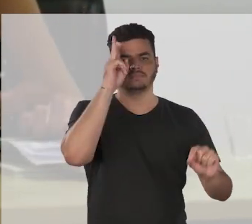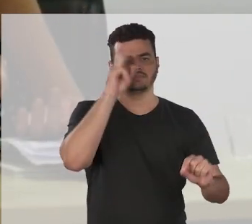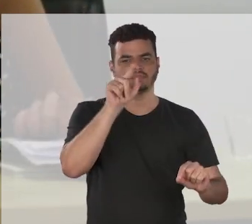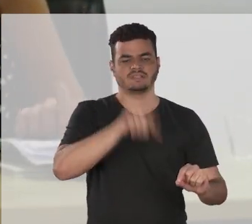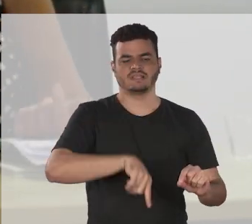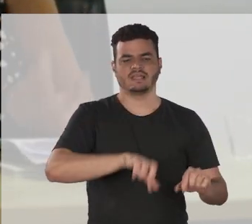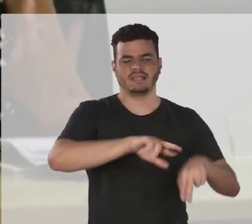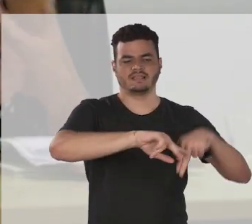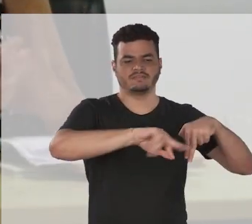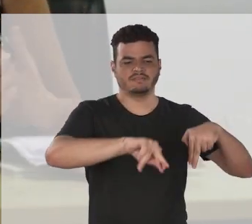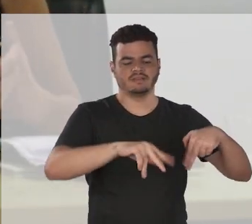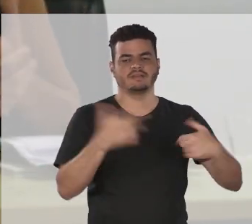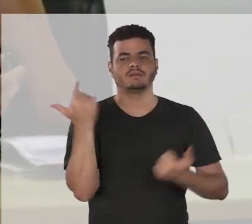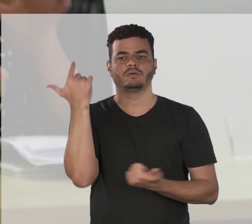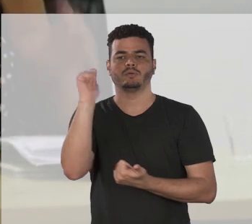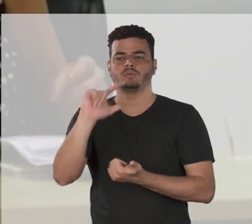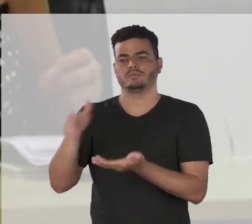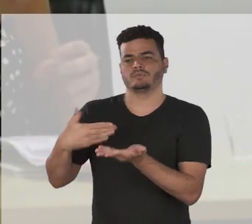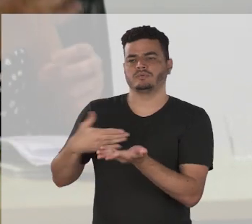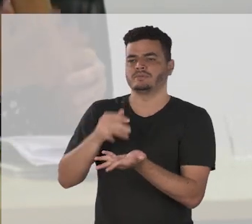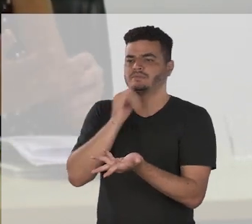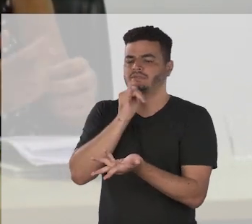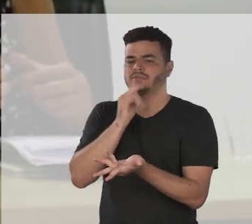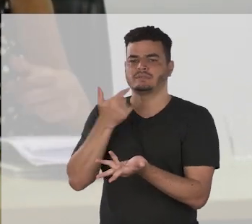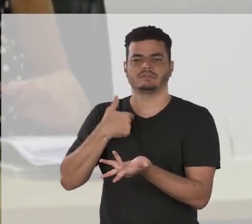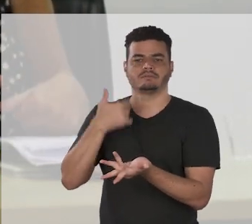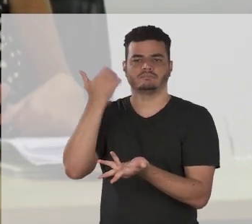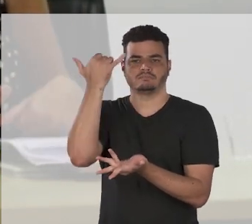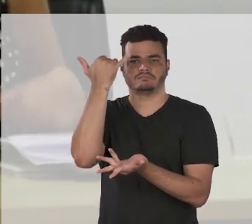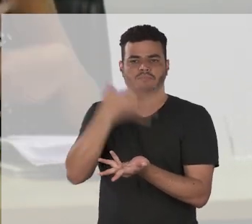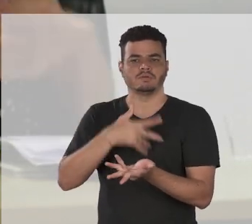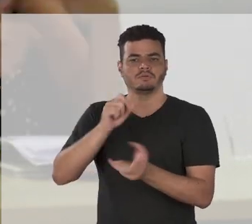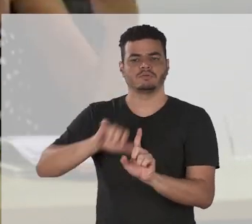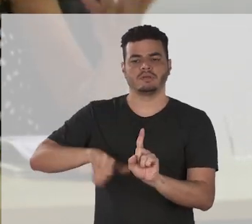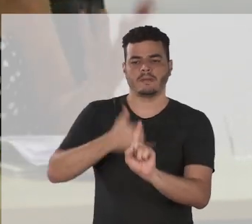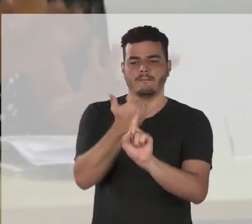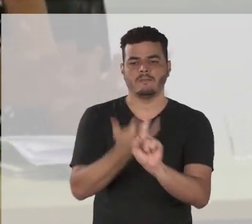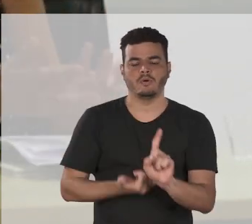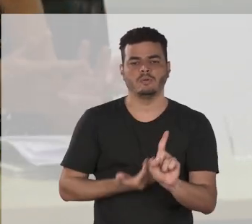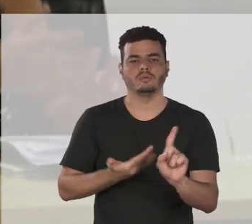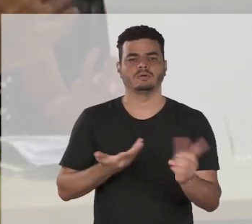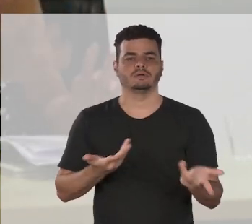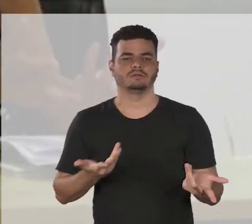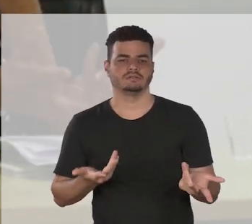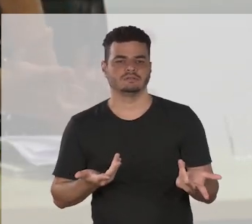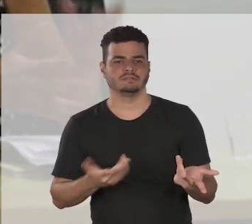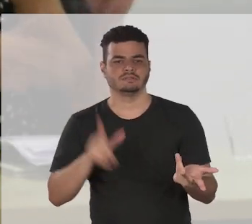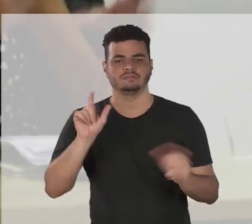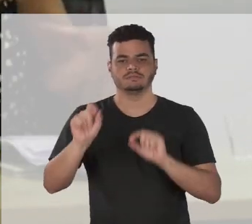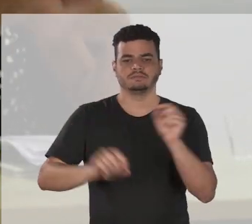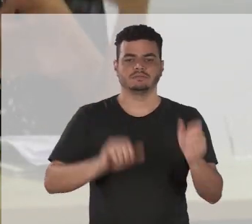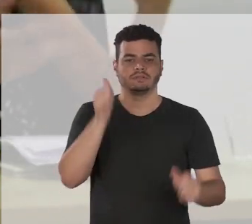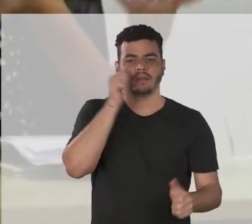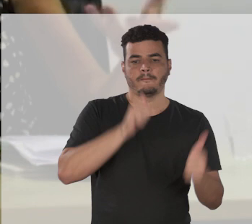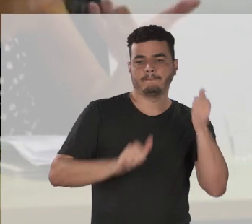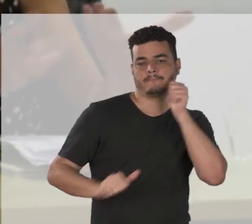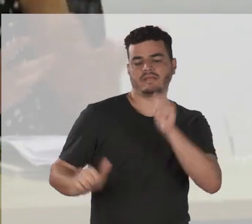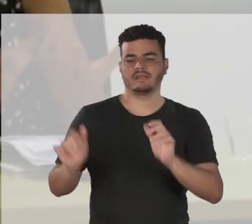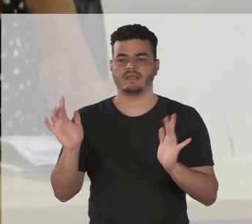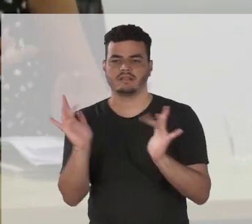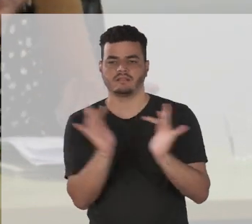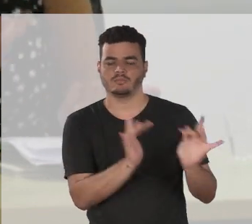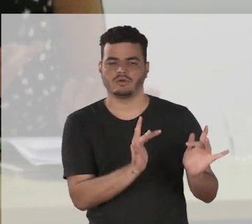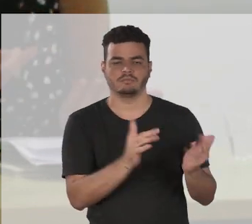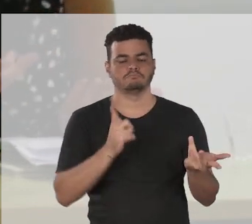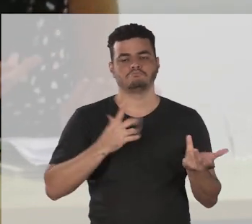a violência de gênero. Depois tem outros livros, que falam sobre o bullying e sobre o amor entre duas